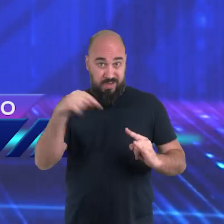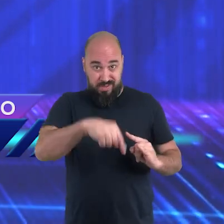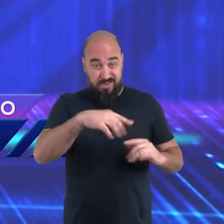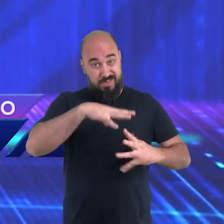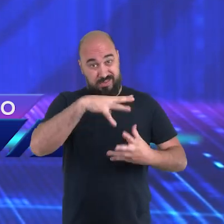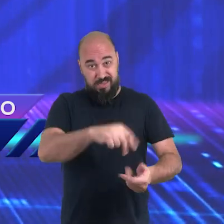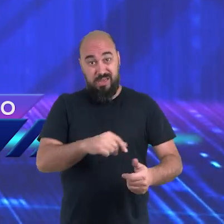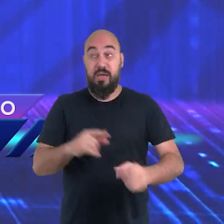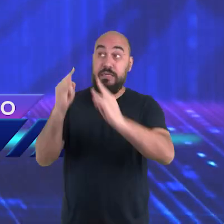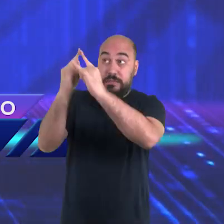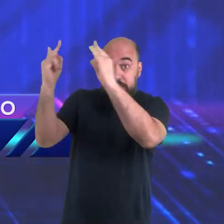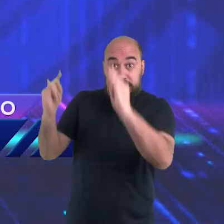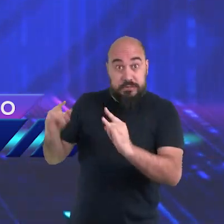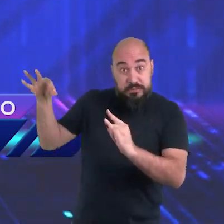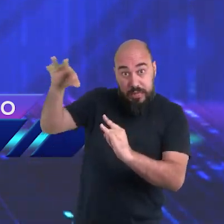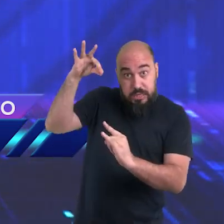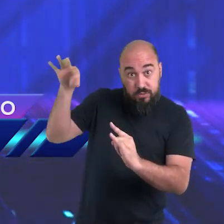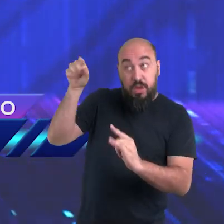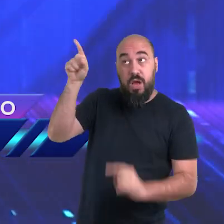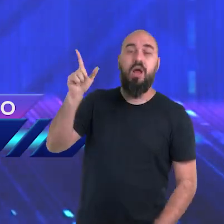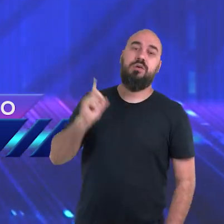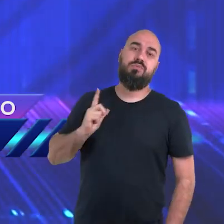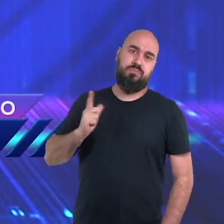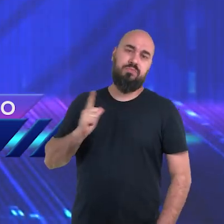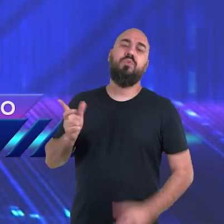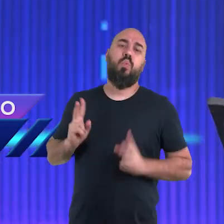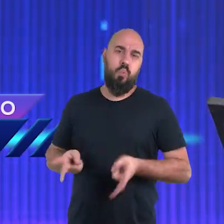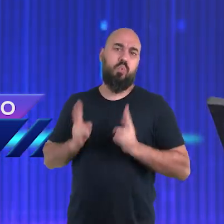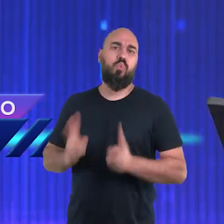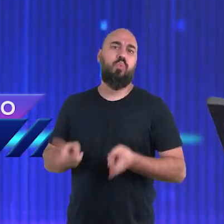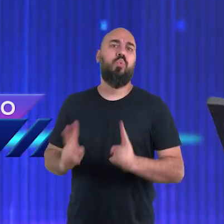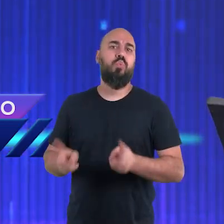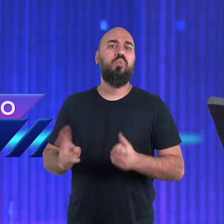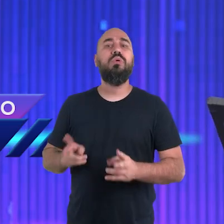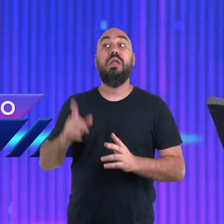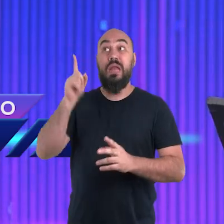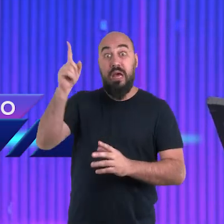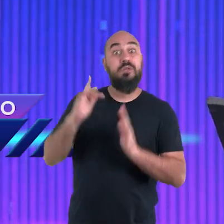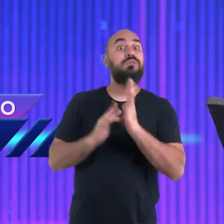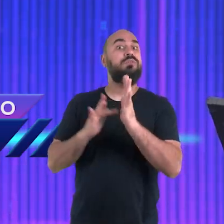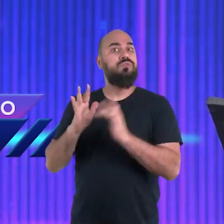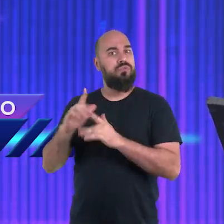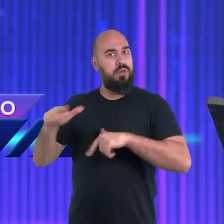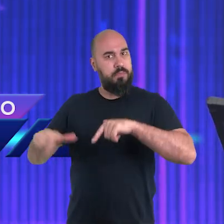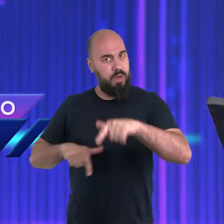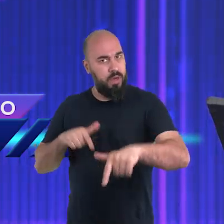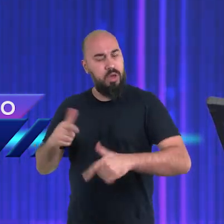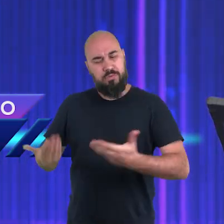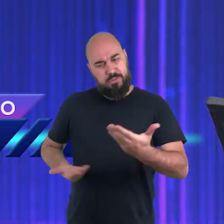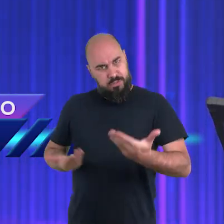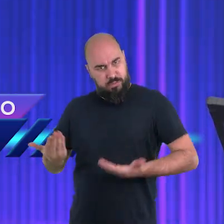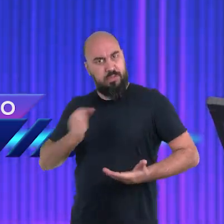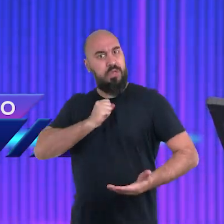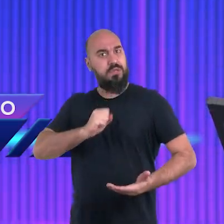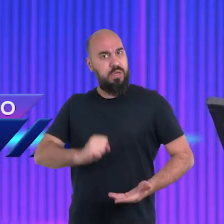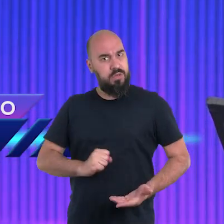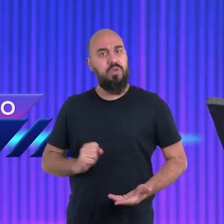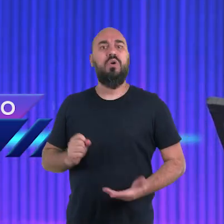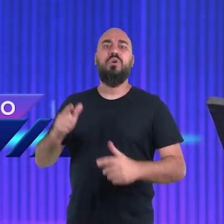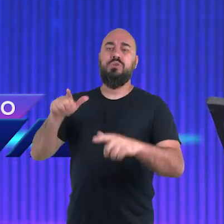do santuário continua acontecendo lá no céu, onde Jesus Cristo é o Cordeiro, onde Jesus é o sacerdote, onde Ele é o